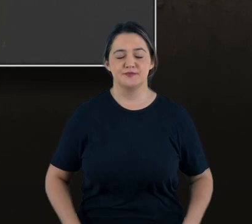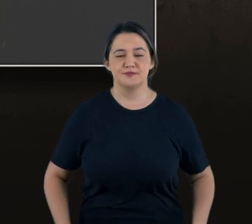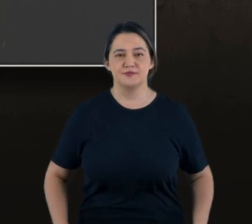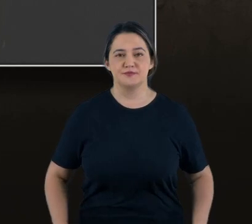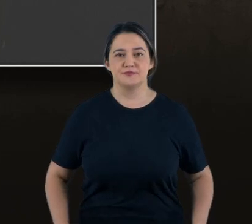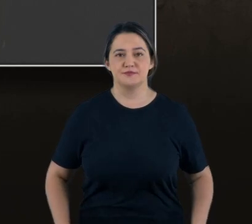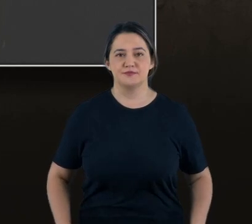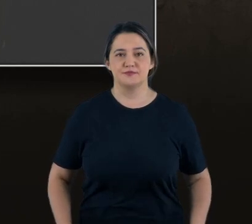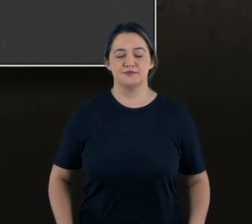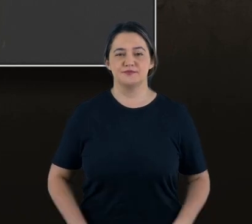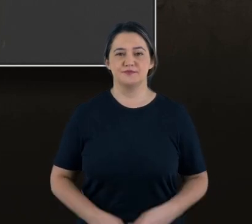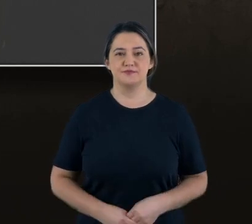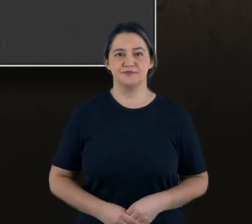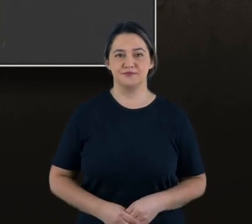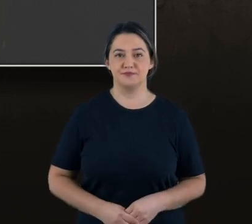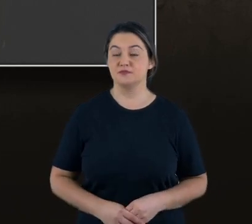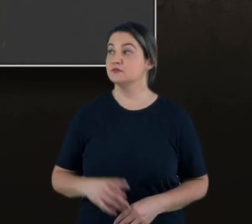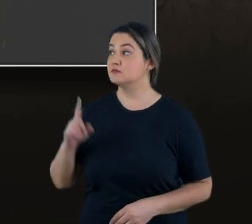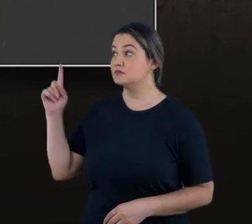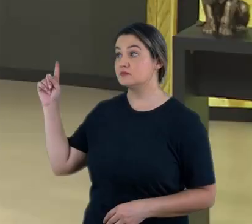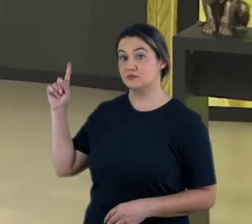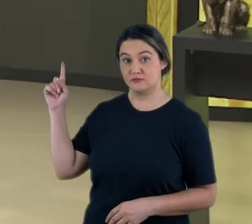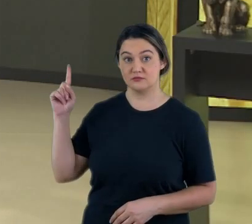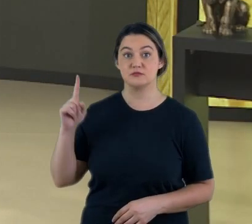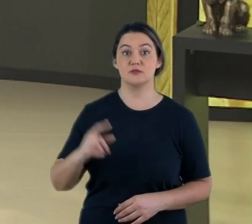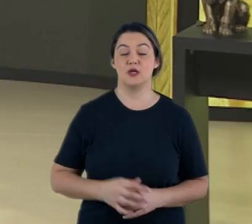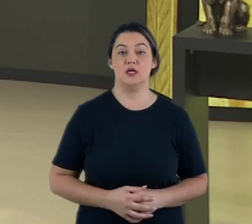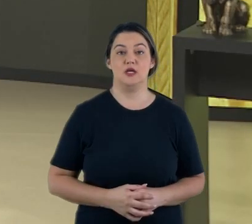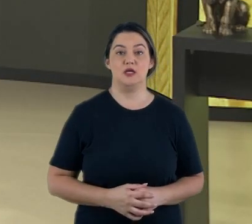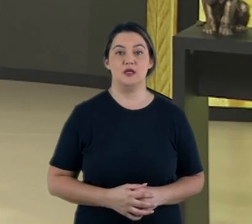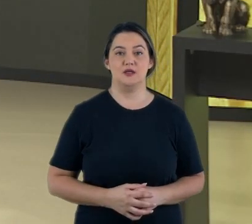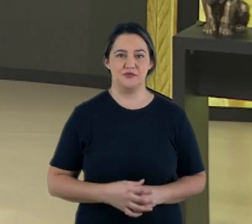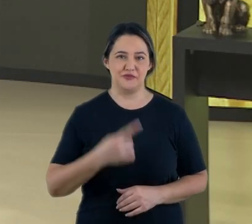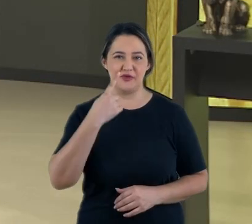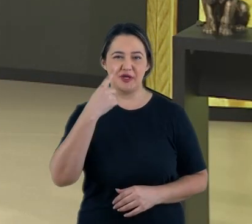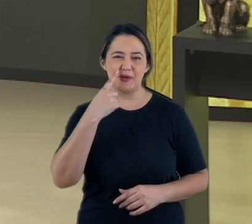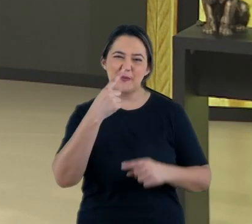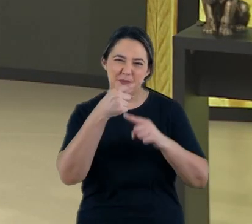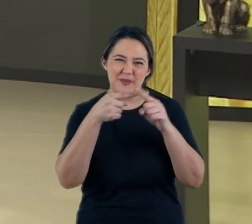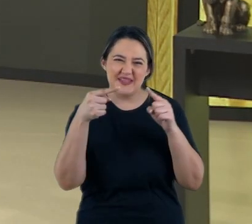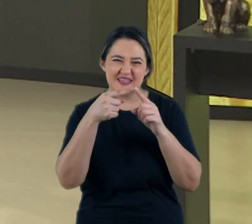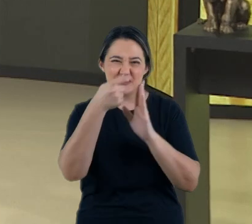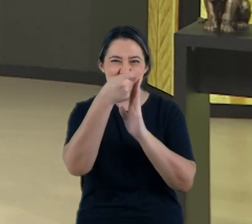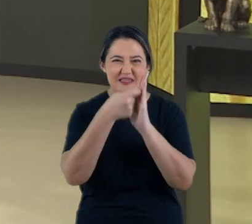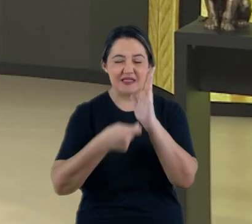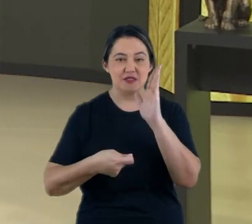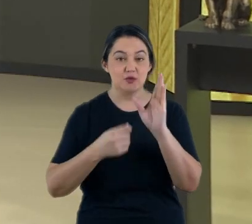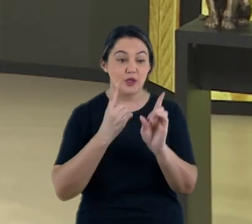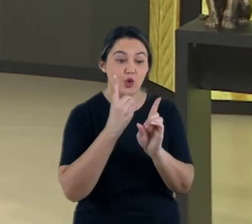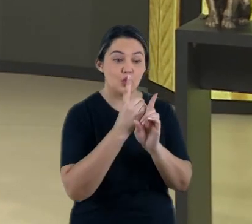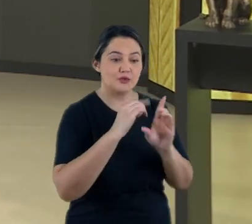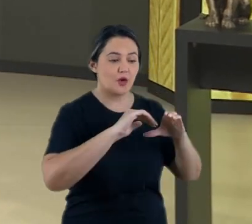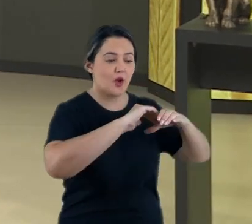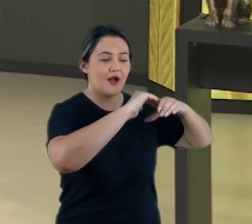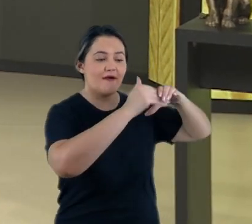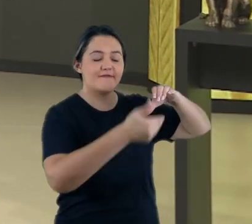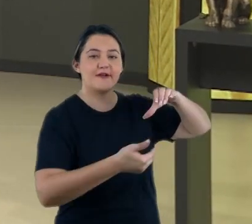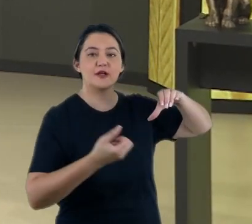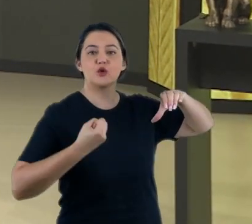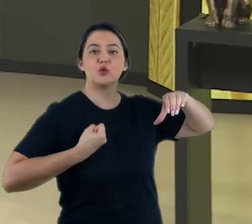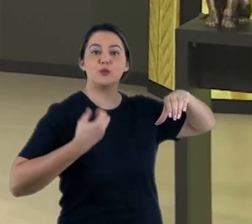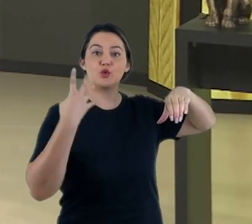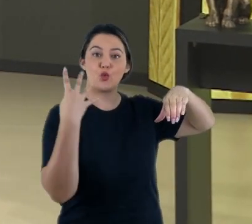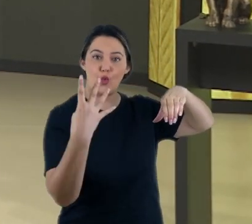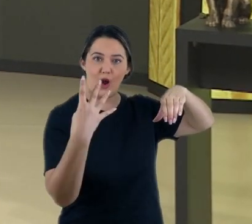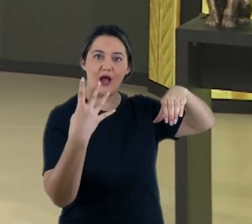aqui, olha. Esse tratado, ou melhor, esse fragmento que você está vendo, foi encontrado na caverna número 4, ali